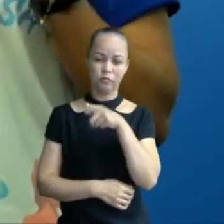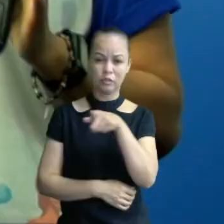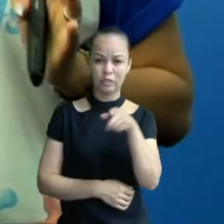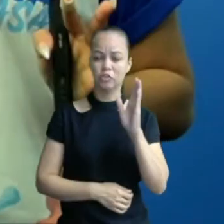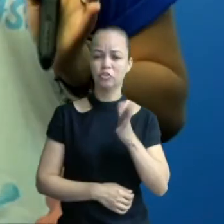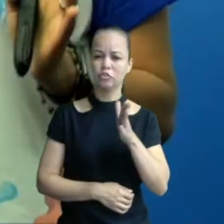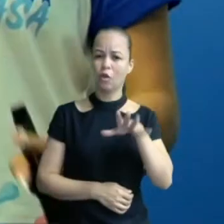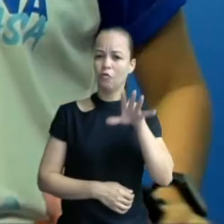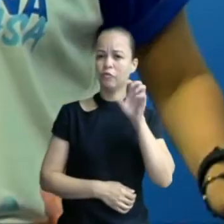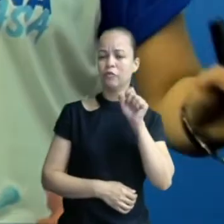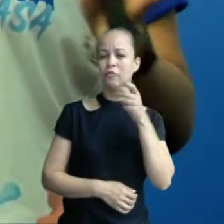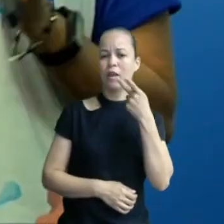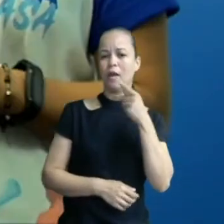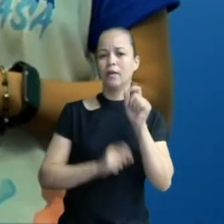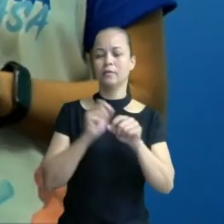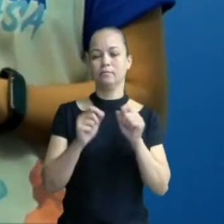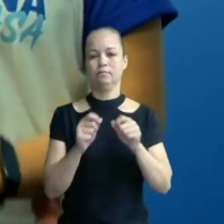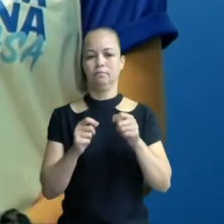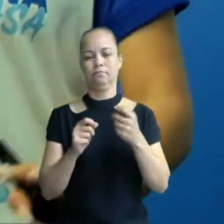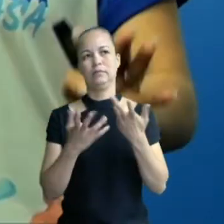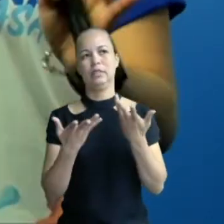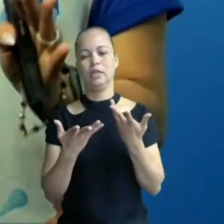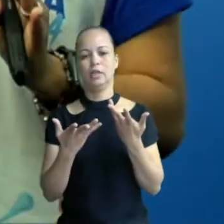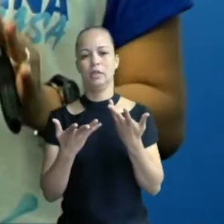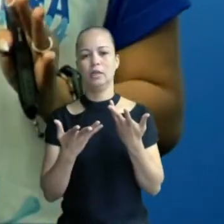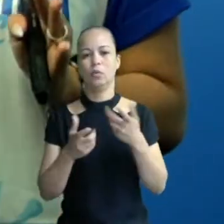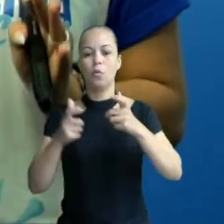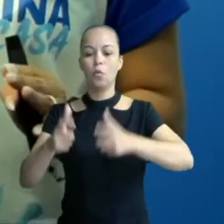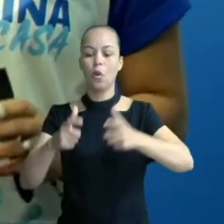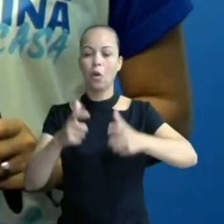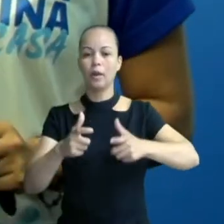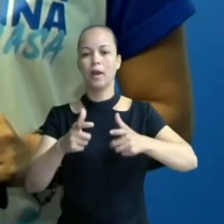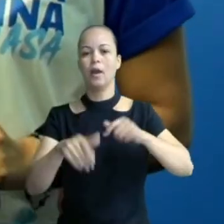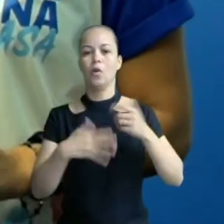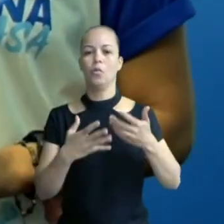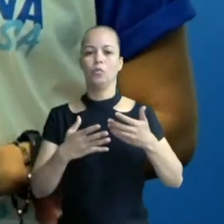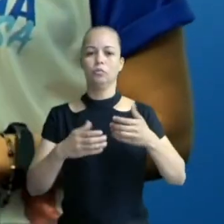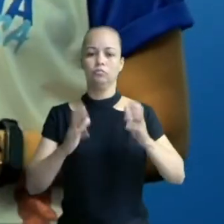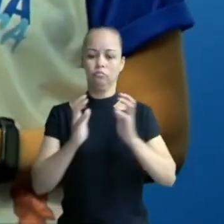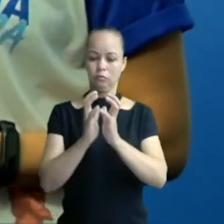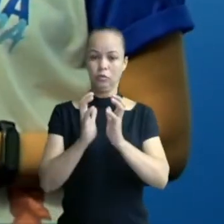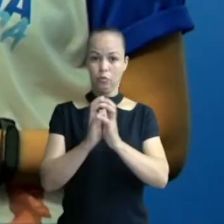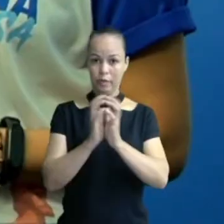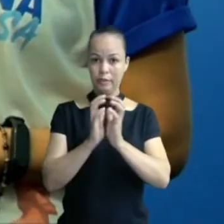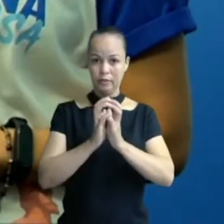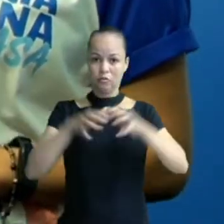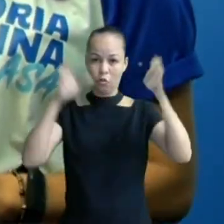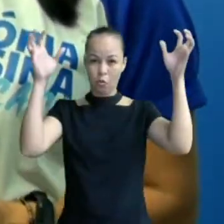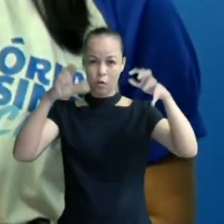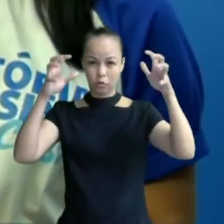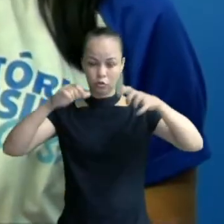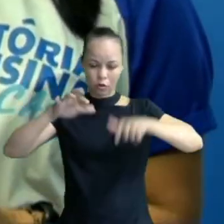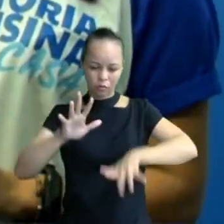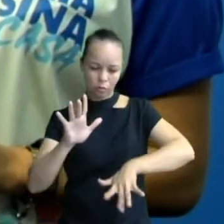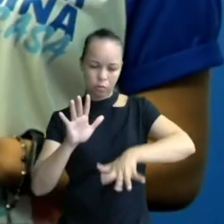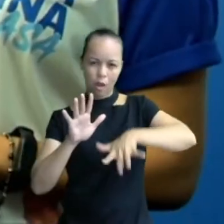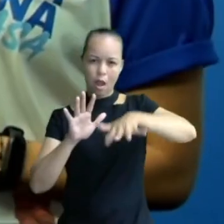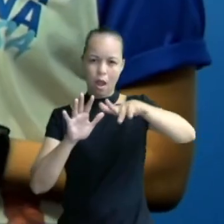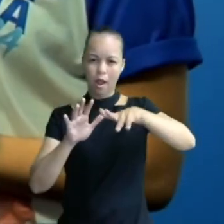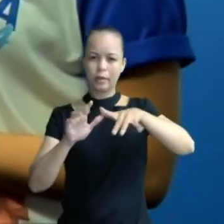que quando chove lá no Recife, tudo alaga. O único local que não alaga ali no Recife é uma partezinha chamada